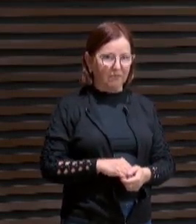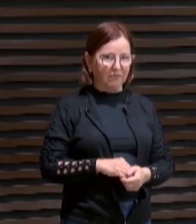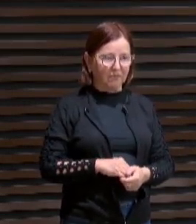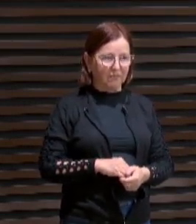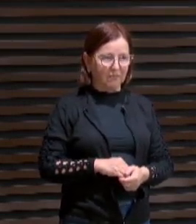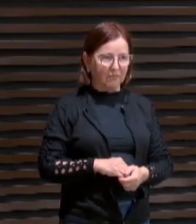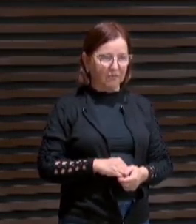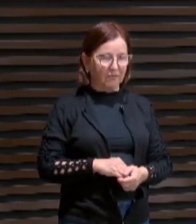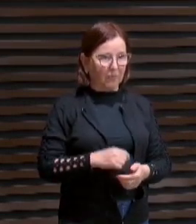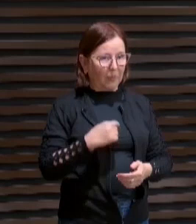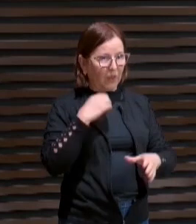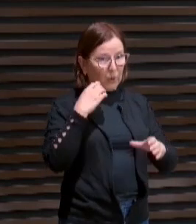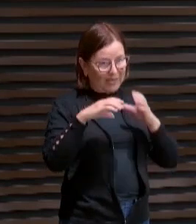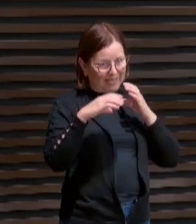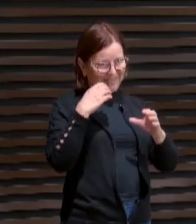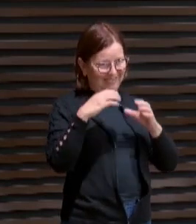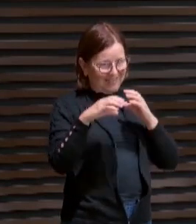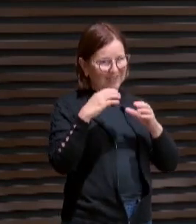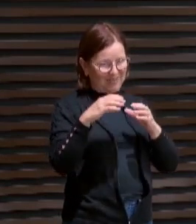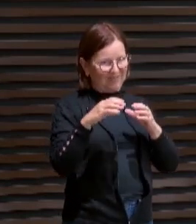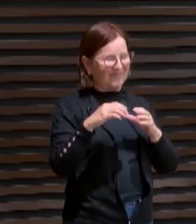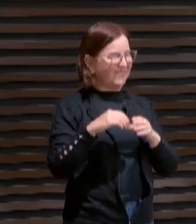Eu estava cantando ali,